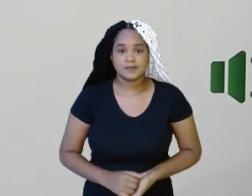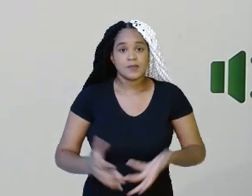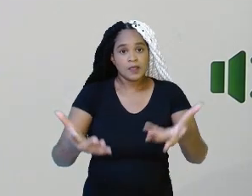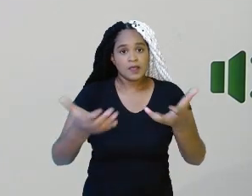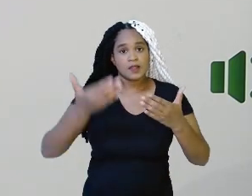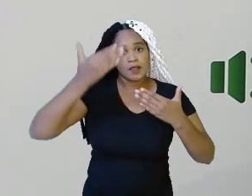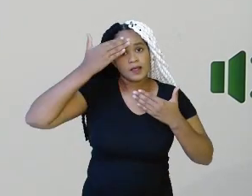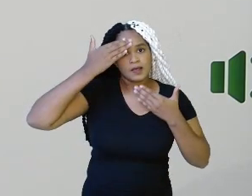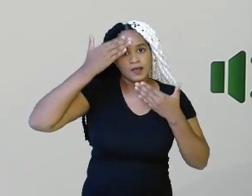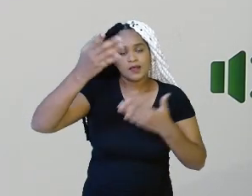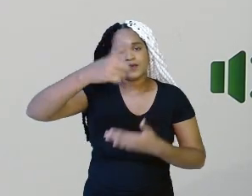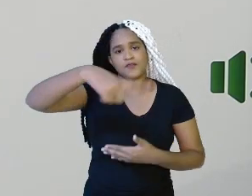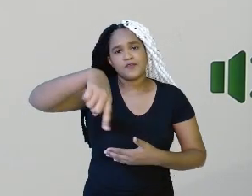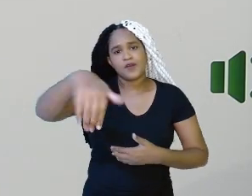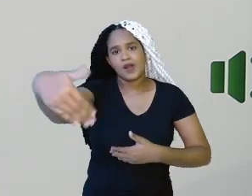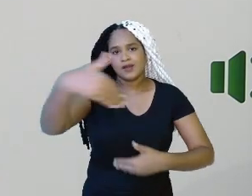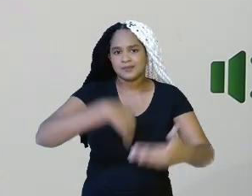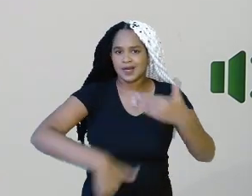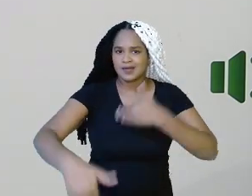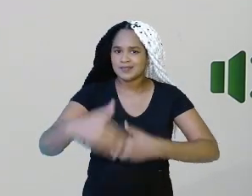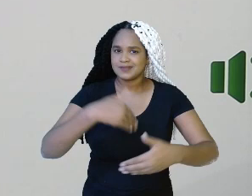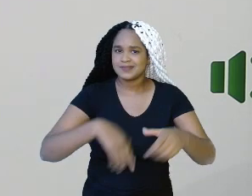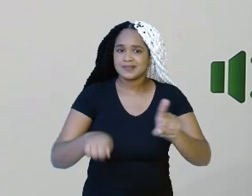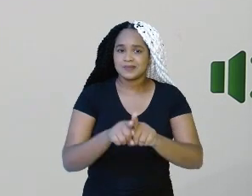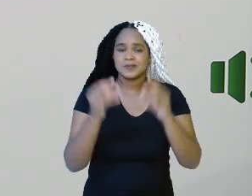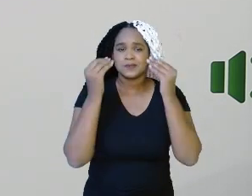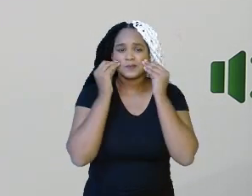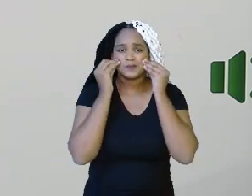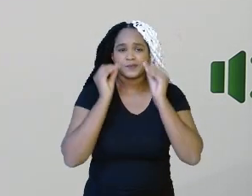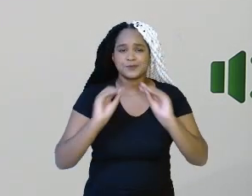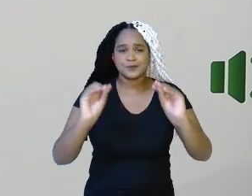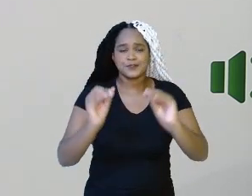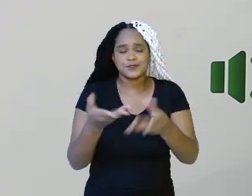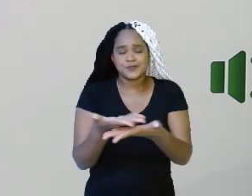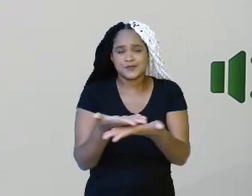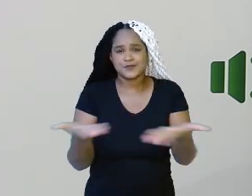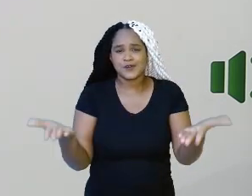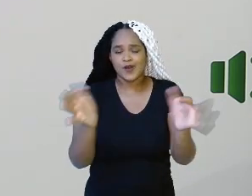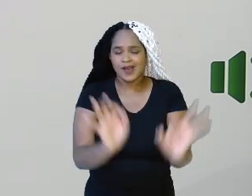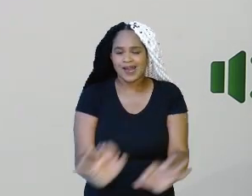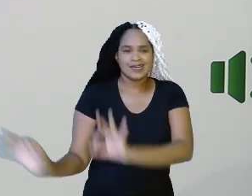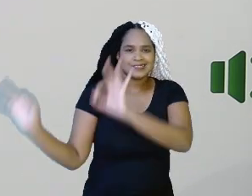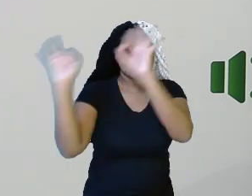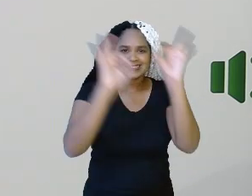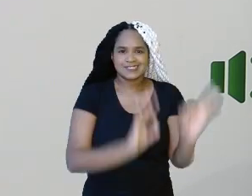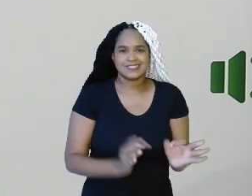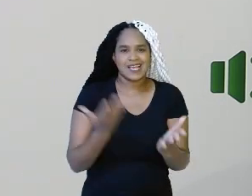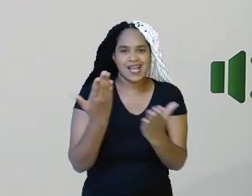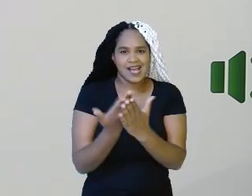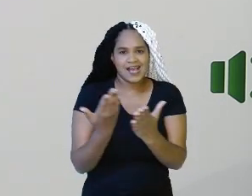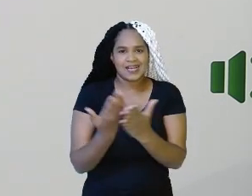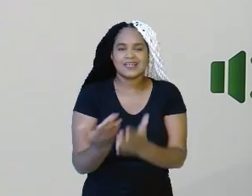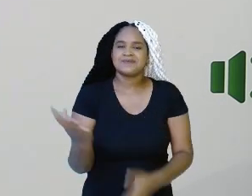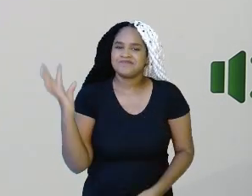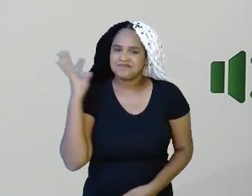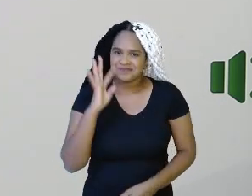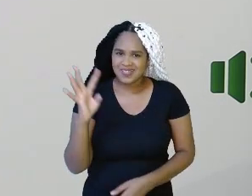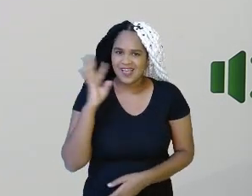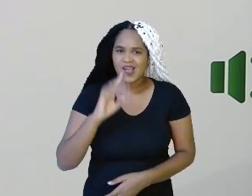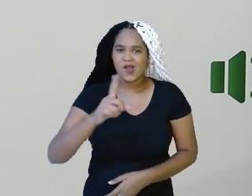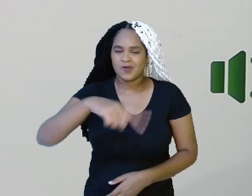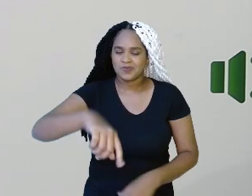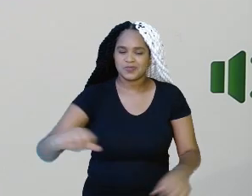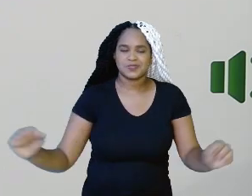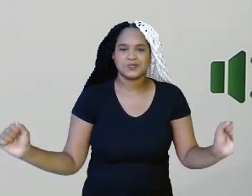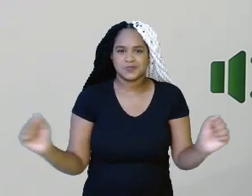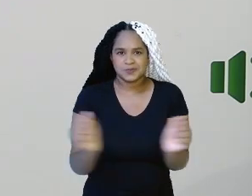quero agradecer a vocês a participação, mandar um beijão para todo mundo que está curtindo as nossas aulas, isso é muito legal, a companhia de